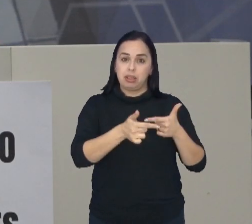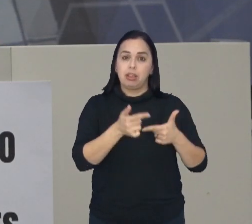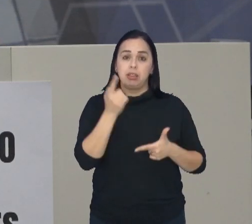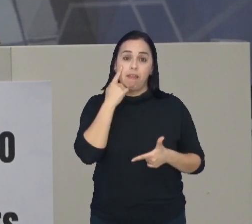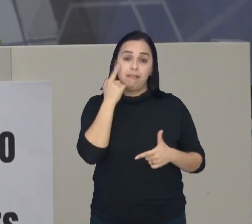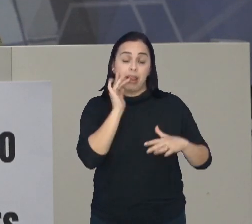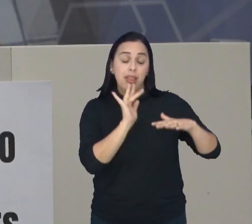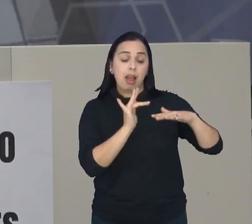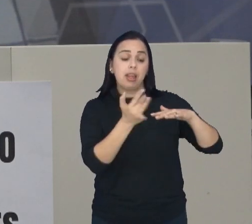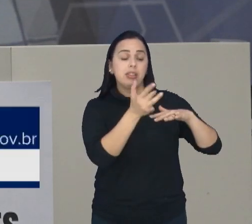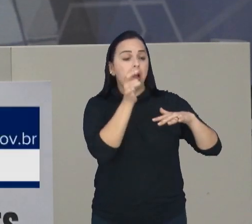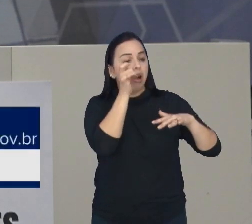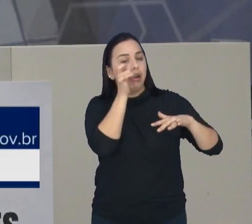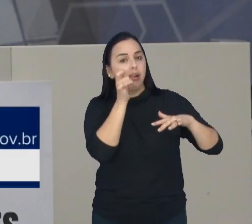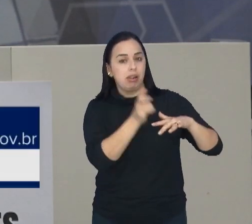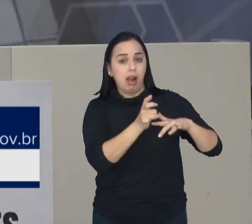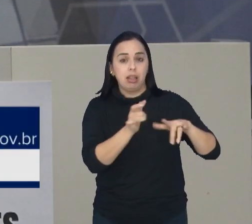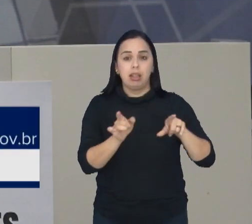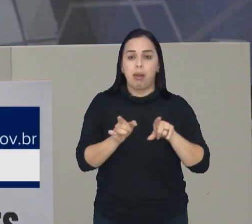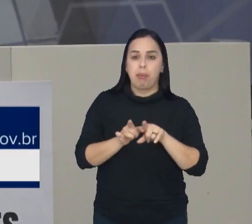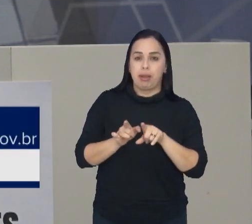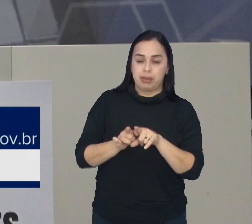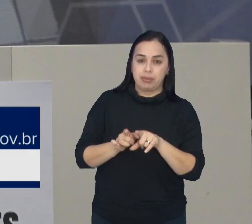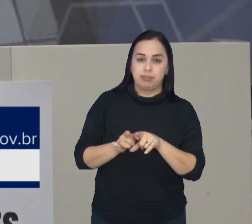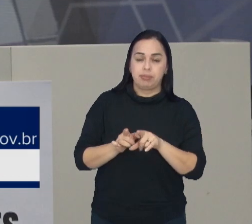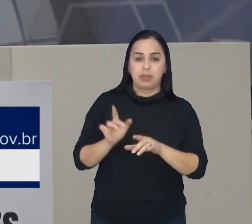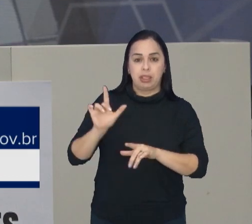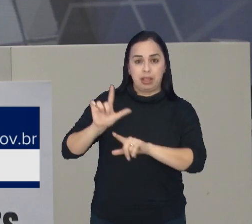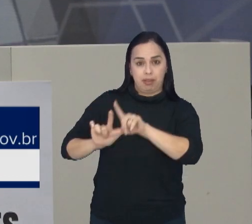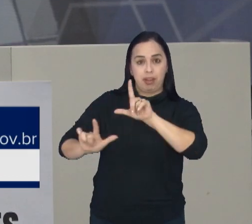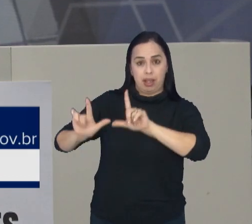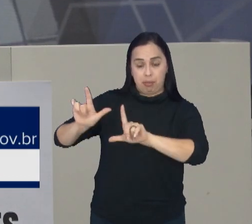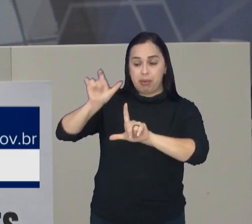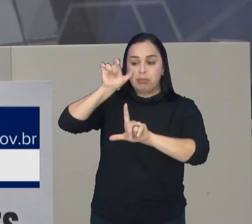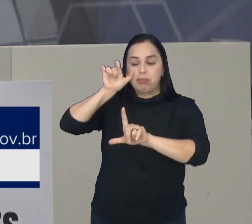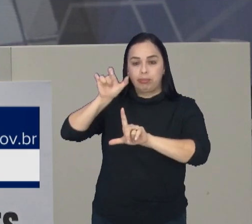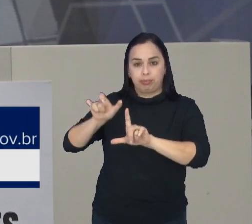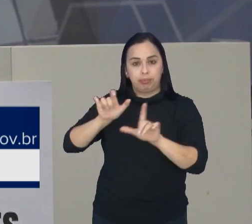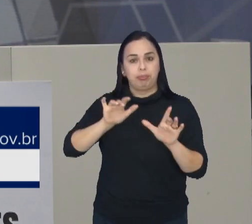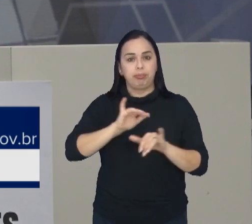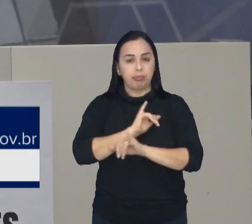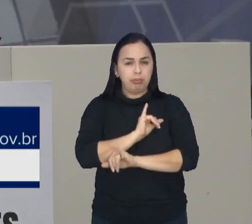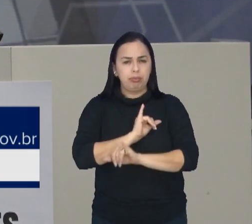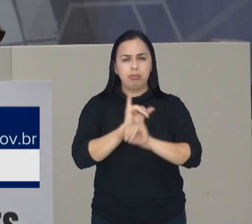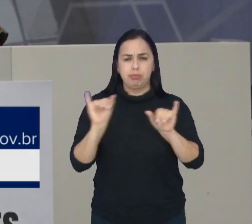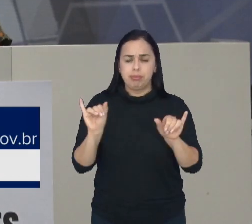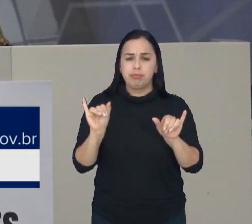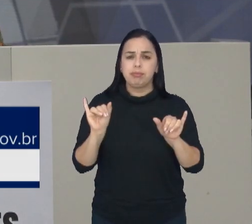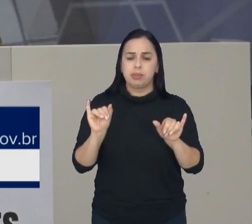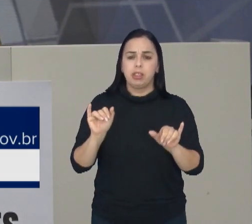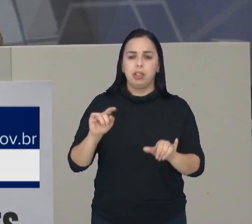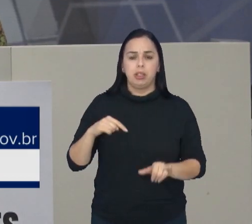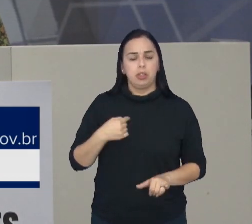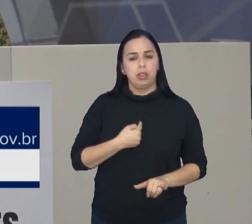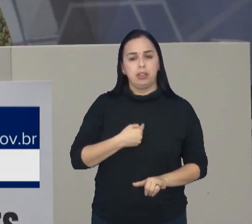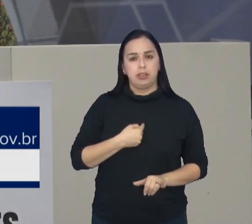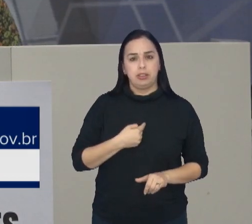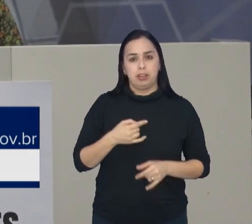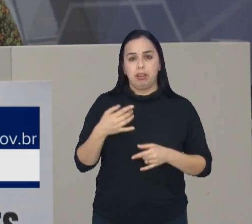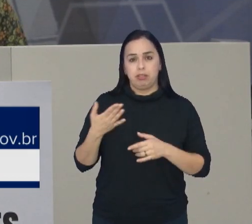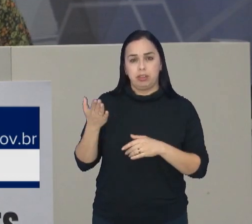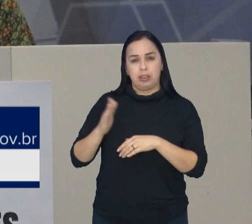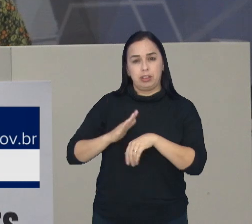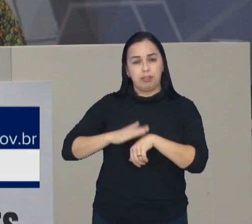rede social e também pela TV Câmara. E dizer para todos que nós fizemos uma live